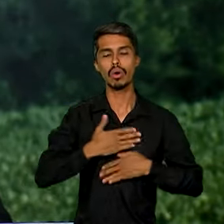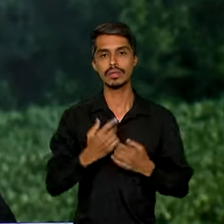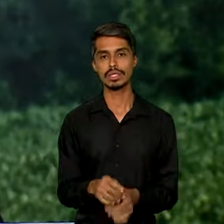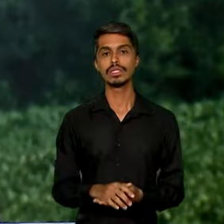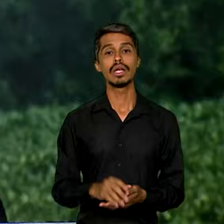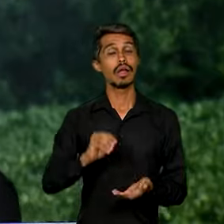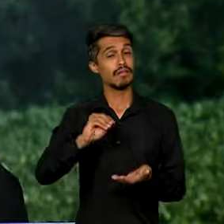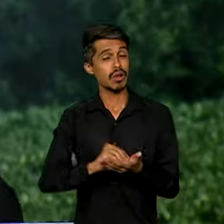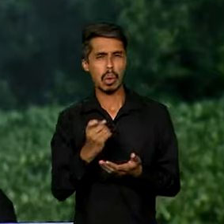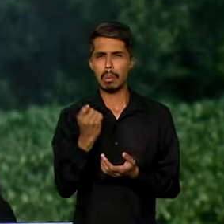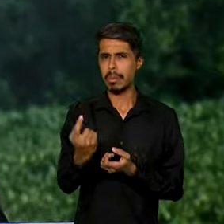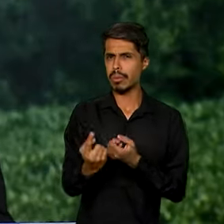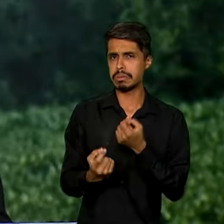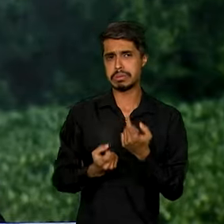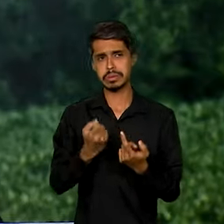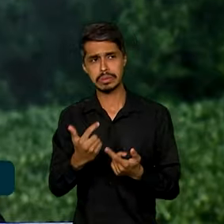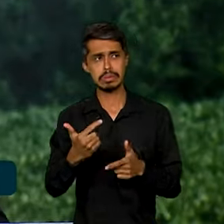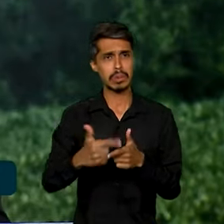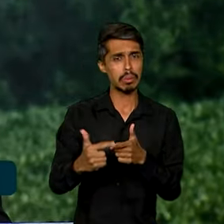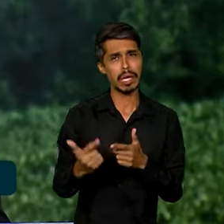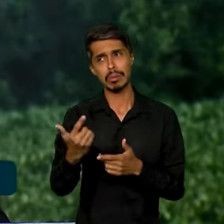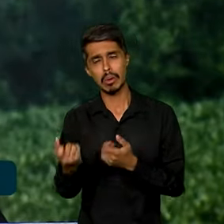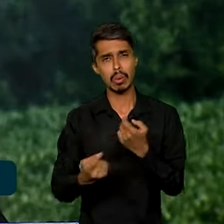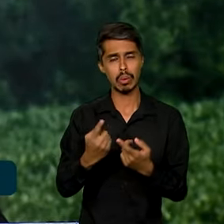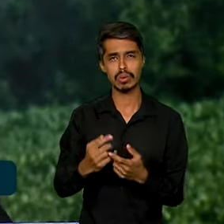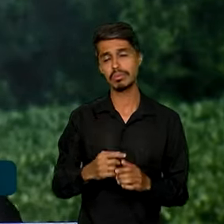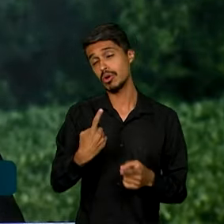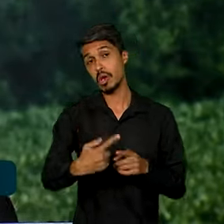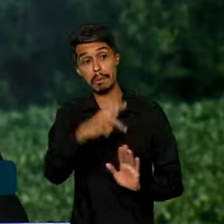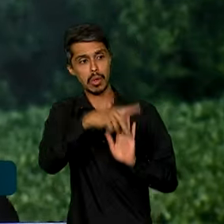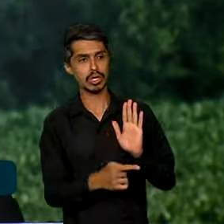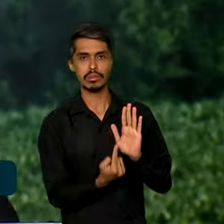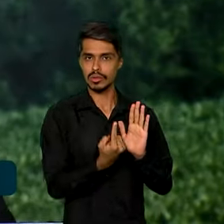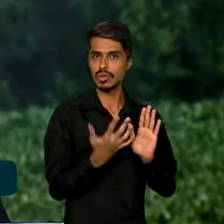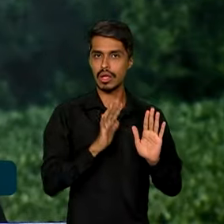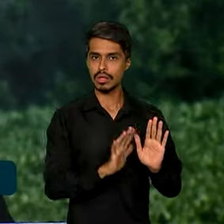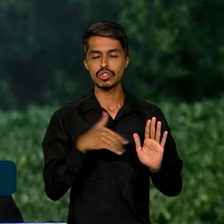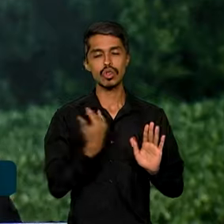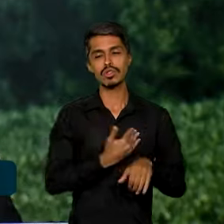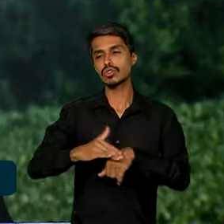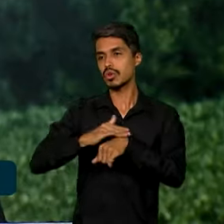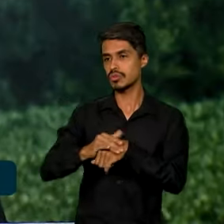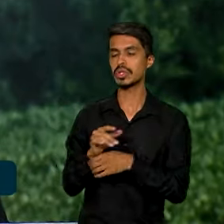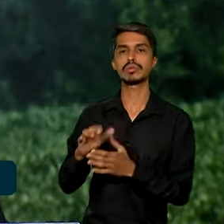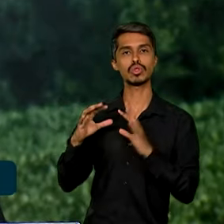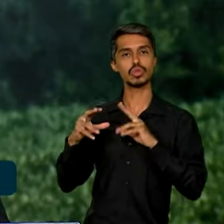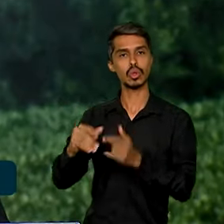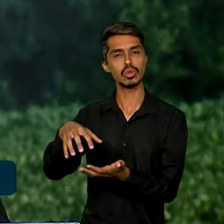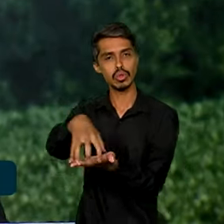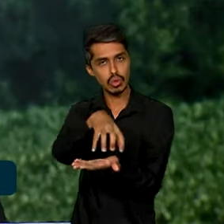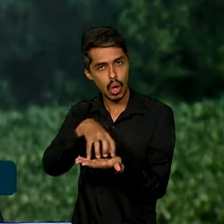Faltou momentaneamente, né, um recurso em um programa, mas a gente está conversando com os agentes, já